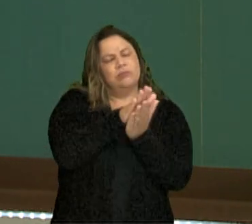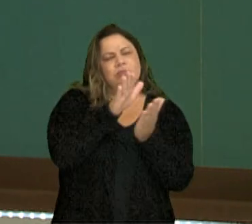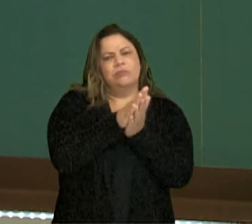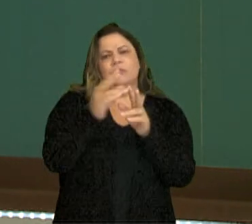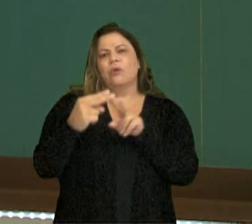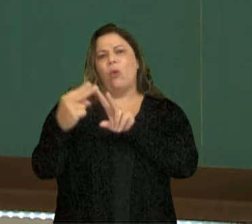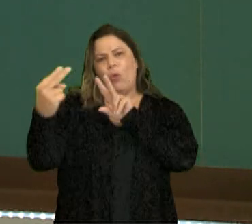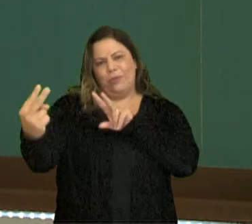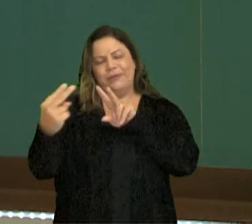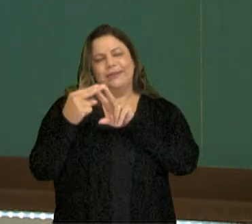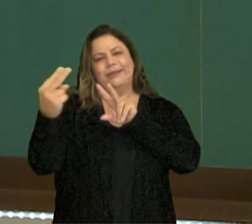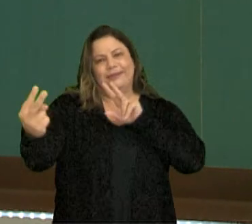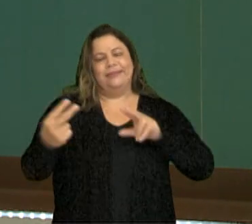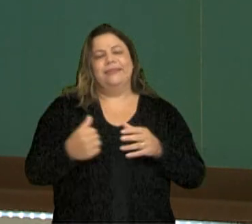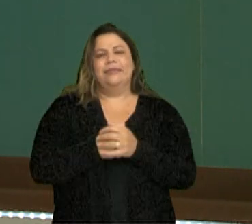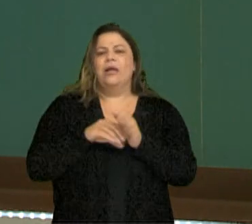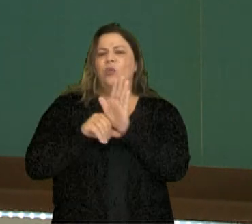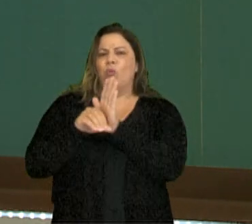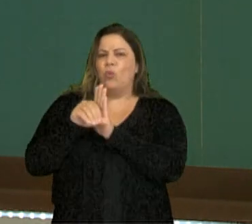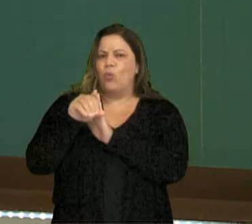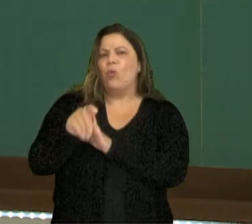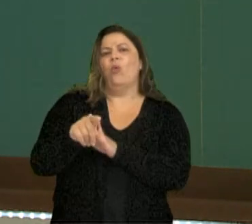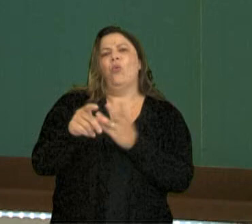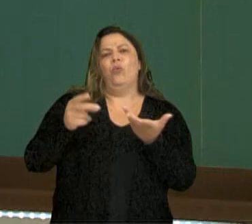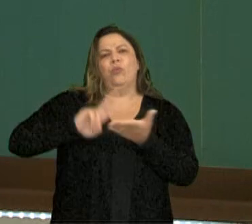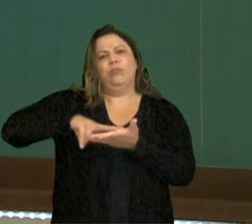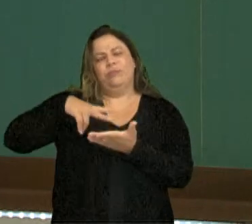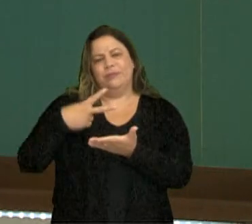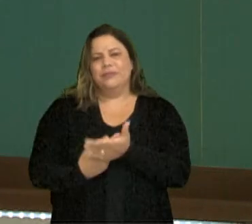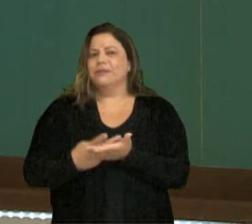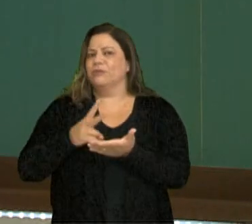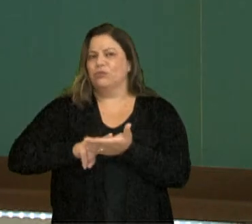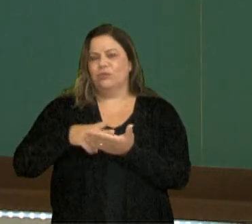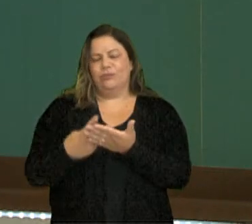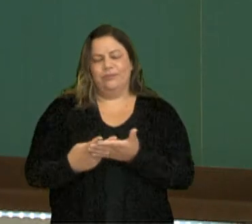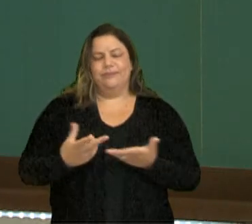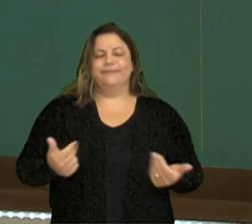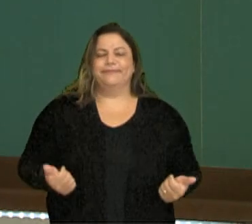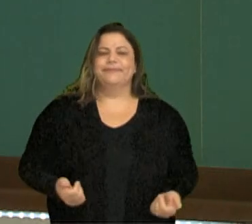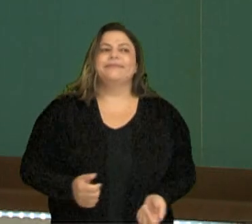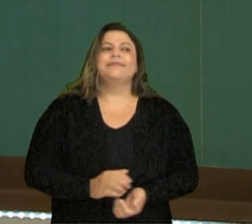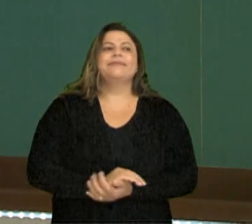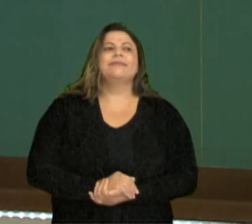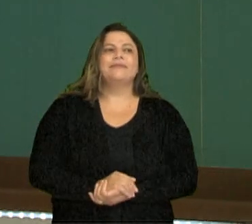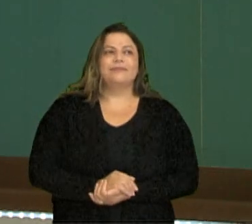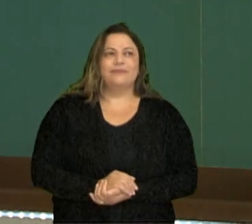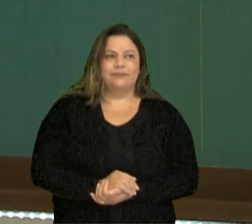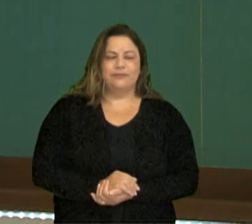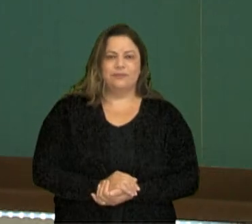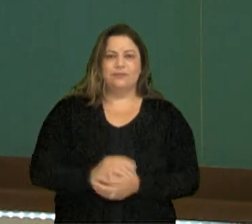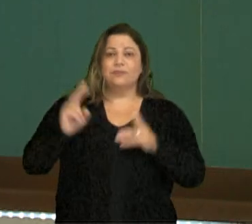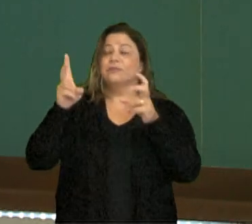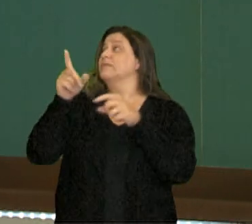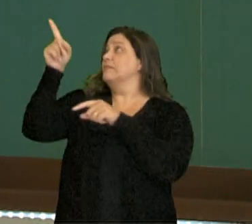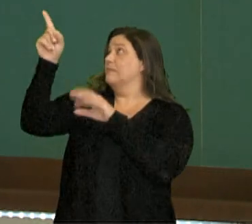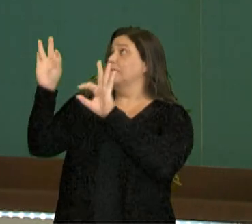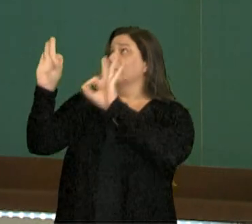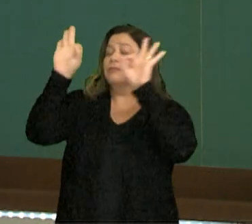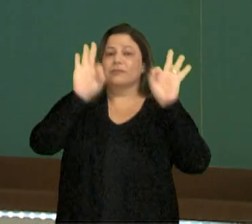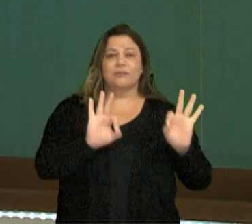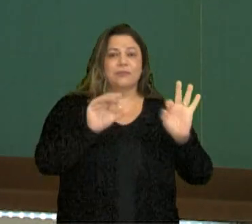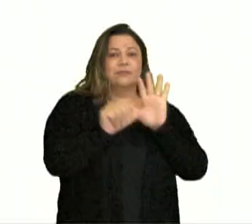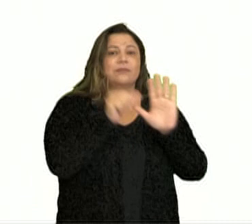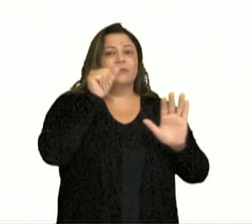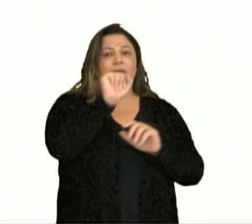também o dicionário online. Pode ser o Google Tradutor e pode ser realmente um dicionário, ok? Então, olha lá. Observe primeiro